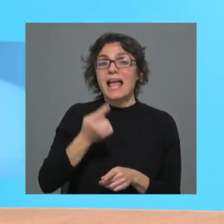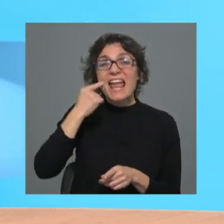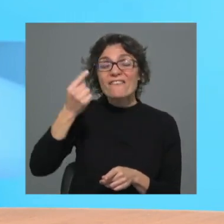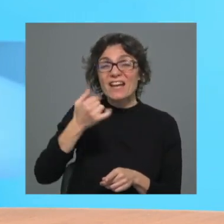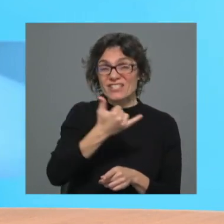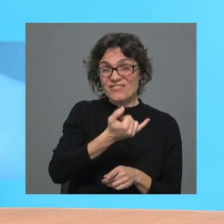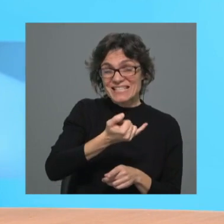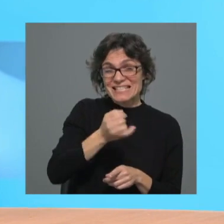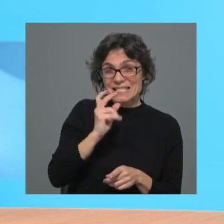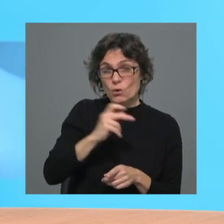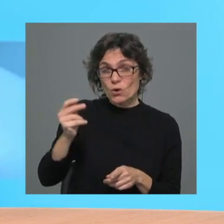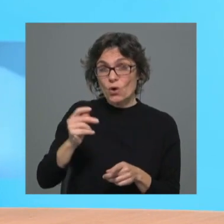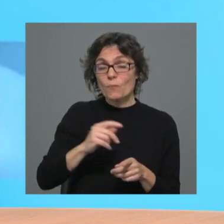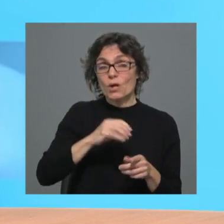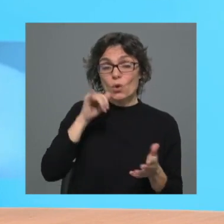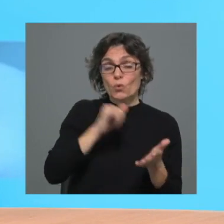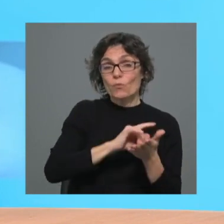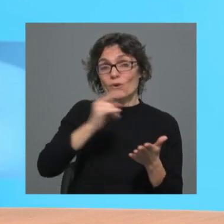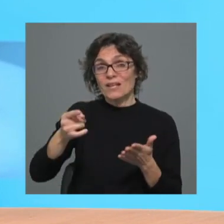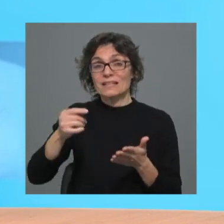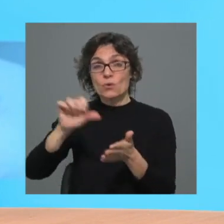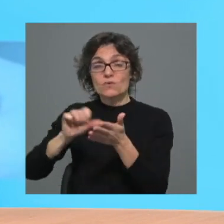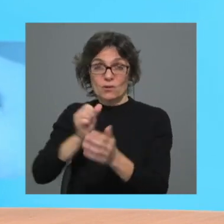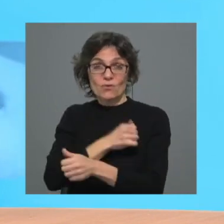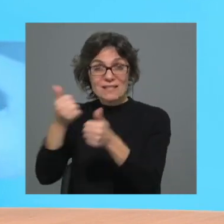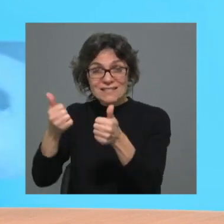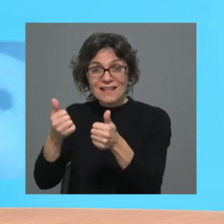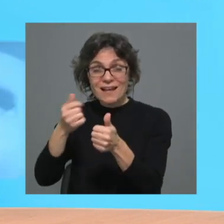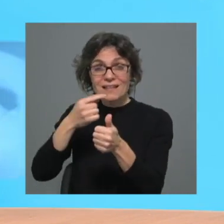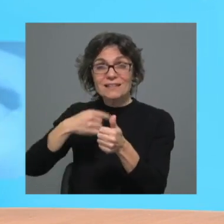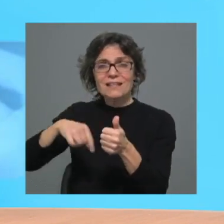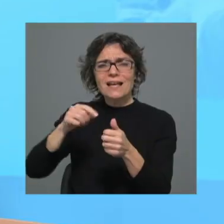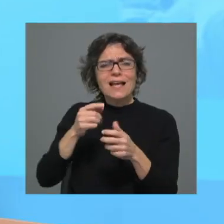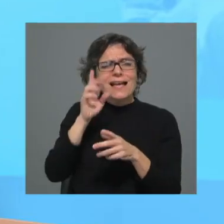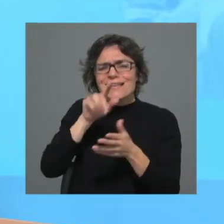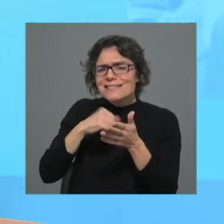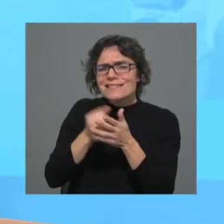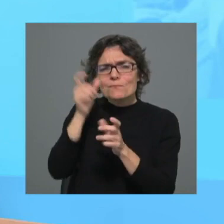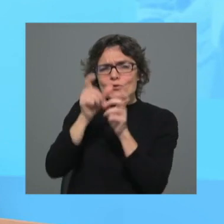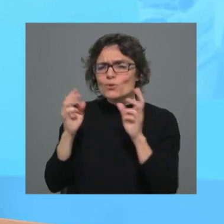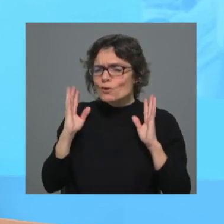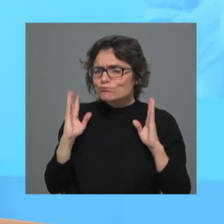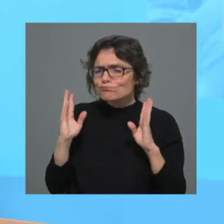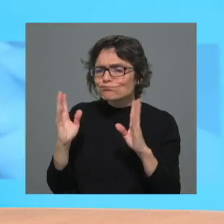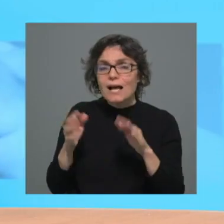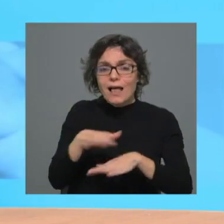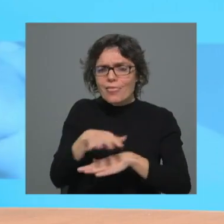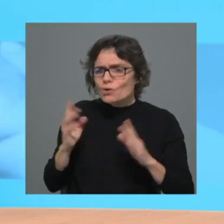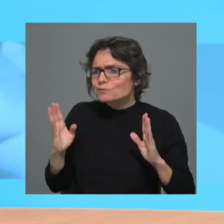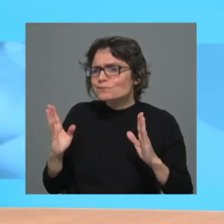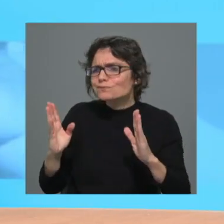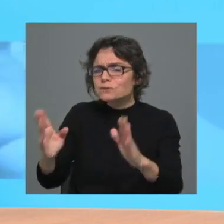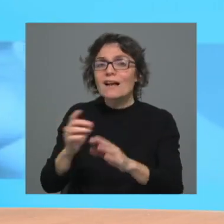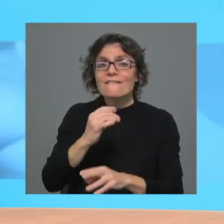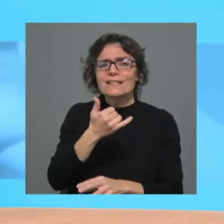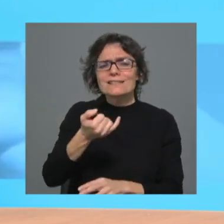do aeroporto até Kinshasa, até o centro da cidade, foi acompanhada constantemente por pessoas na rua. A primeira missa teve mais de 1